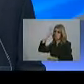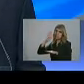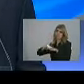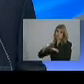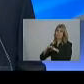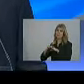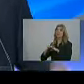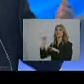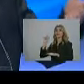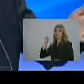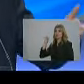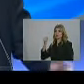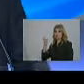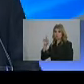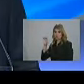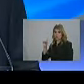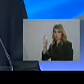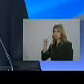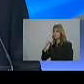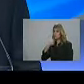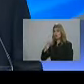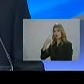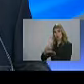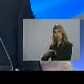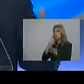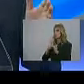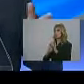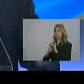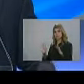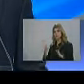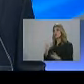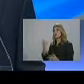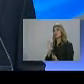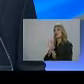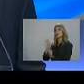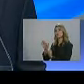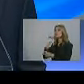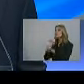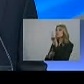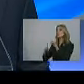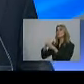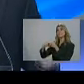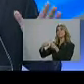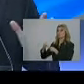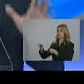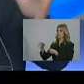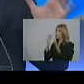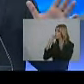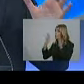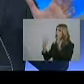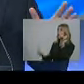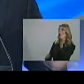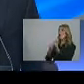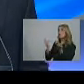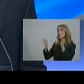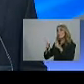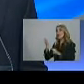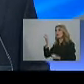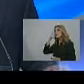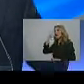pelo Supremo, e além de reafirmar o meu compromisso com a democracia, eu quero apresentar minha visão de cidade e mostrar como é que a gente pode recuperar